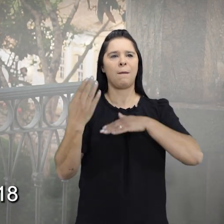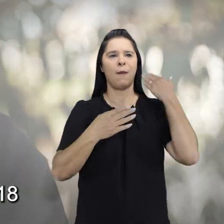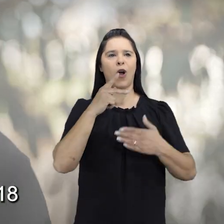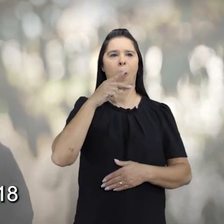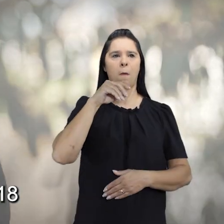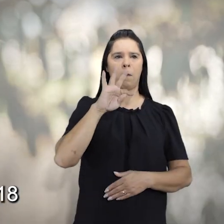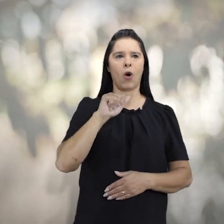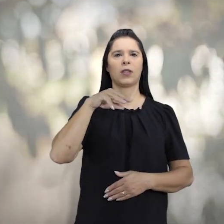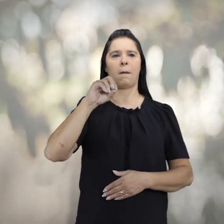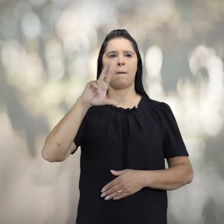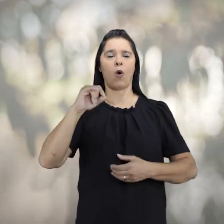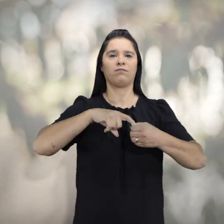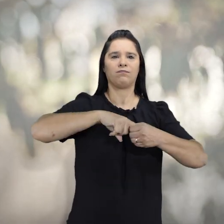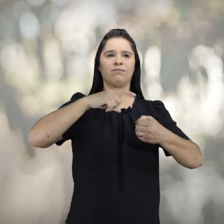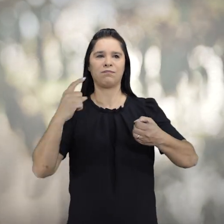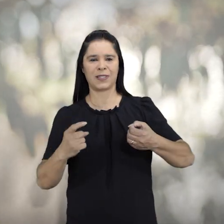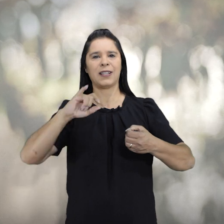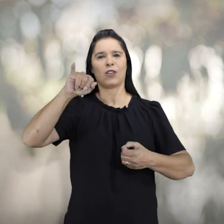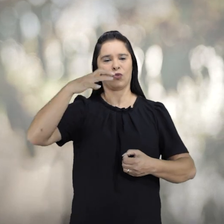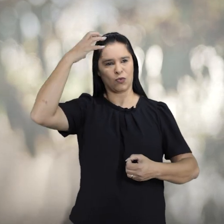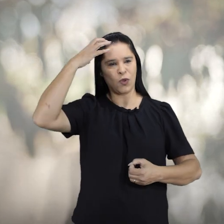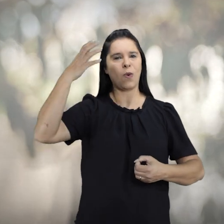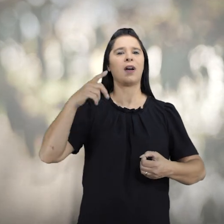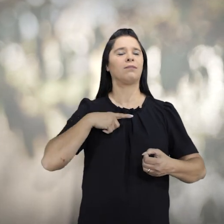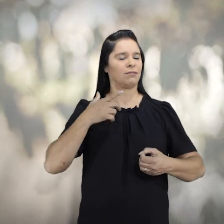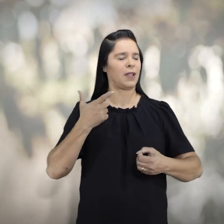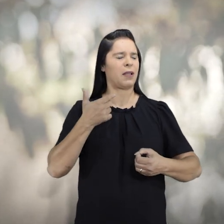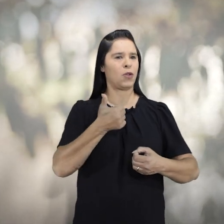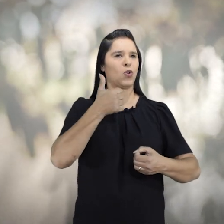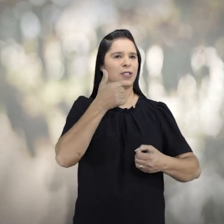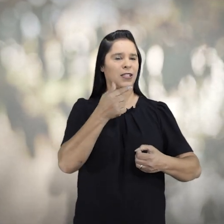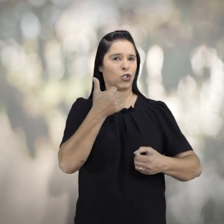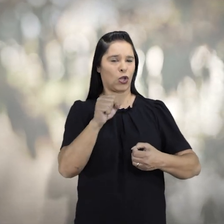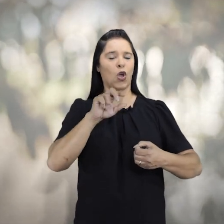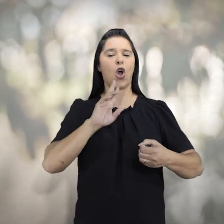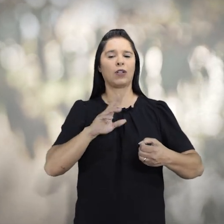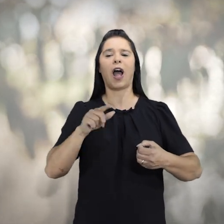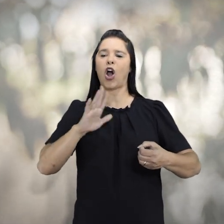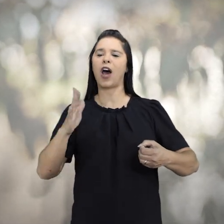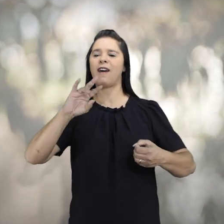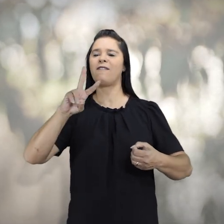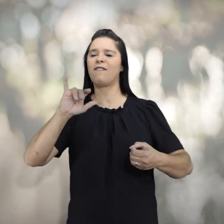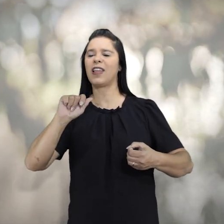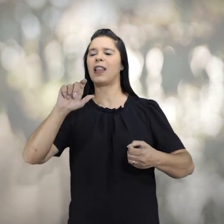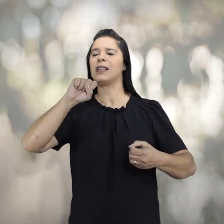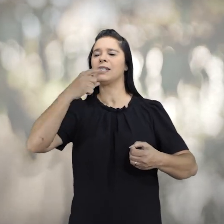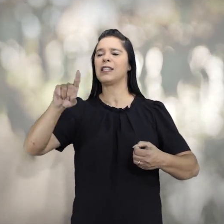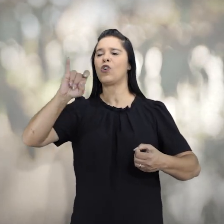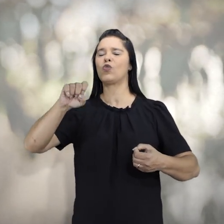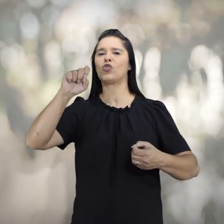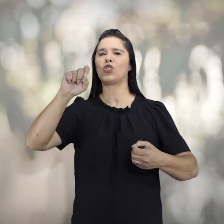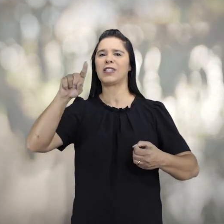em 1718, e passa a se chamar Vila de São José del Rei, em homenagem a